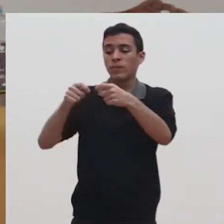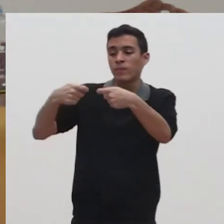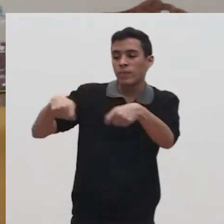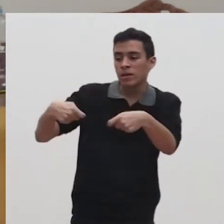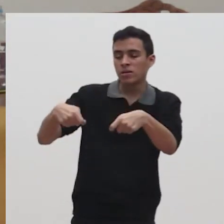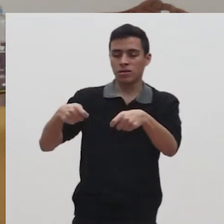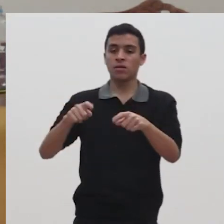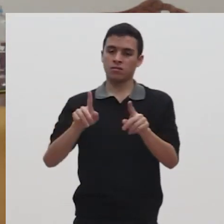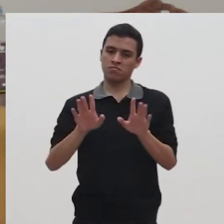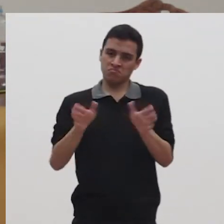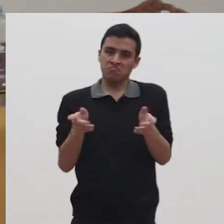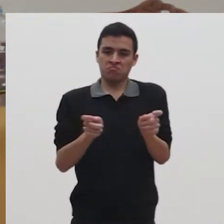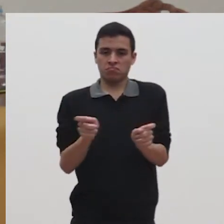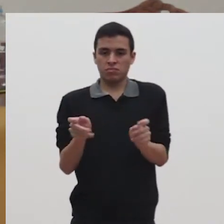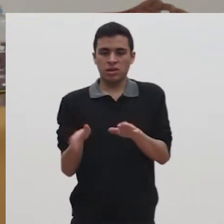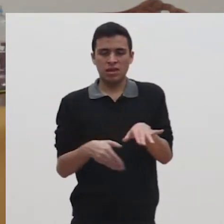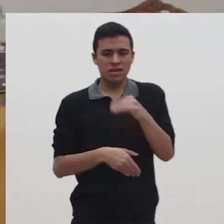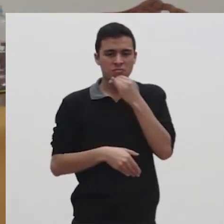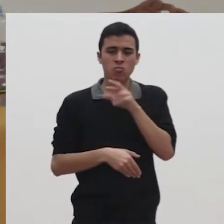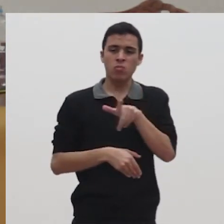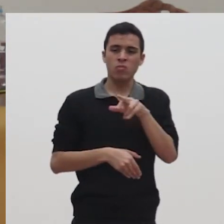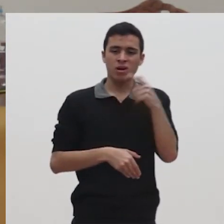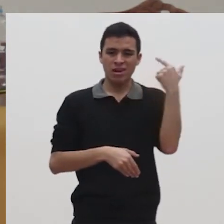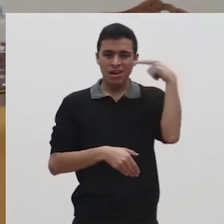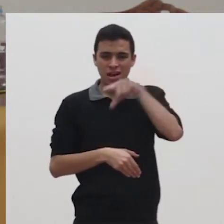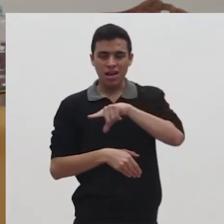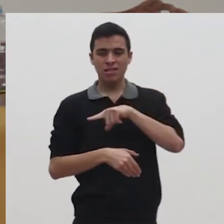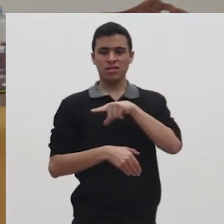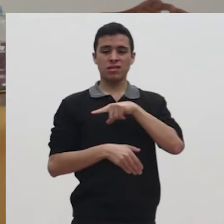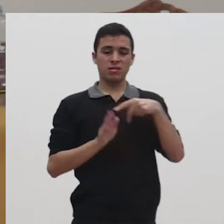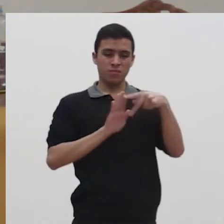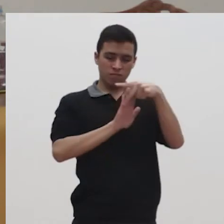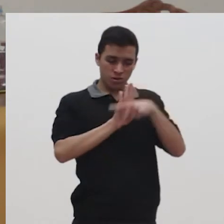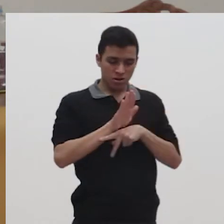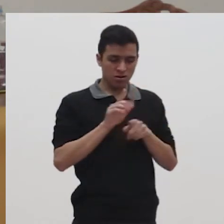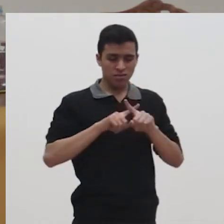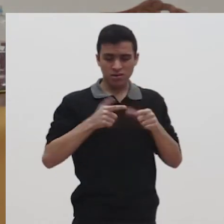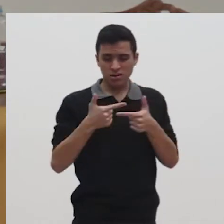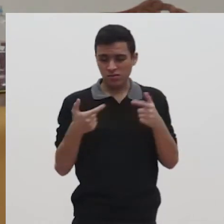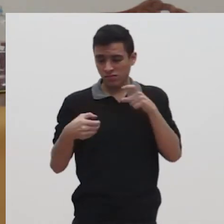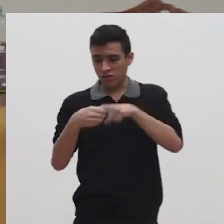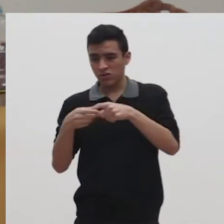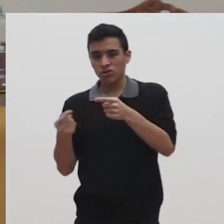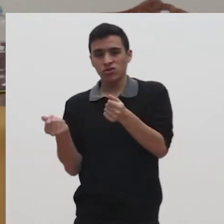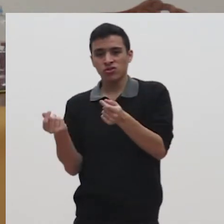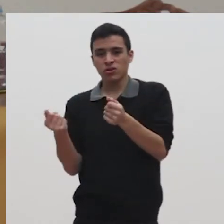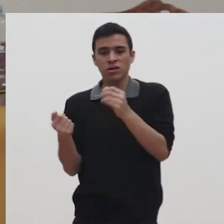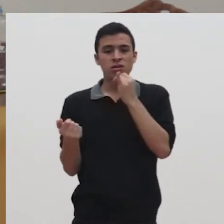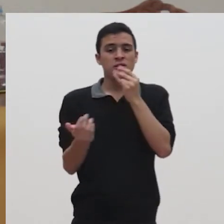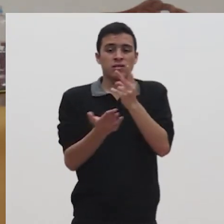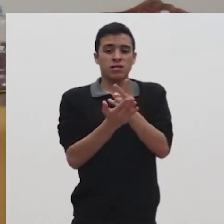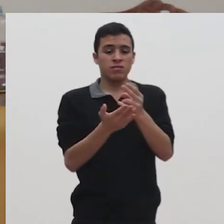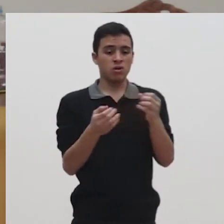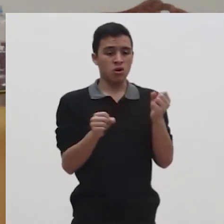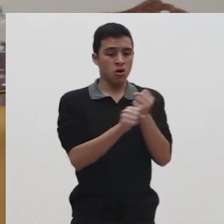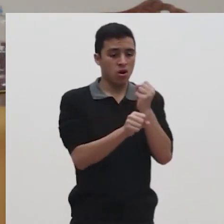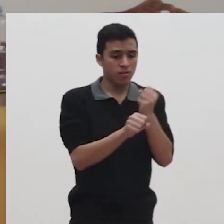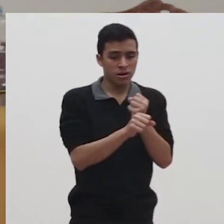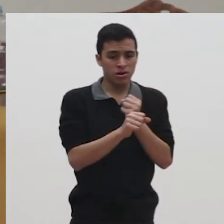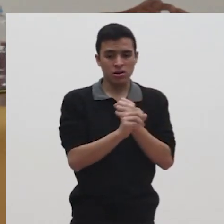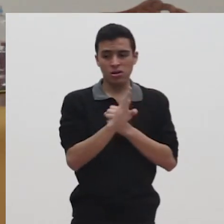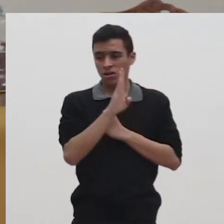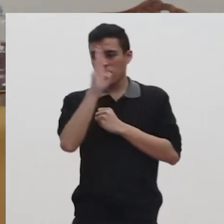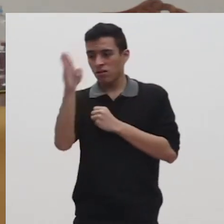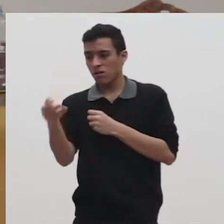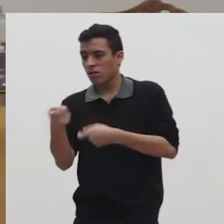bem administradas. Não é possível a gente ter um plano diretor que não tem vínculo orçamentário. Isso quer dizer que a cada nova obra você tem que negociar direto com